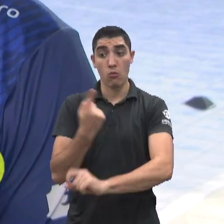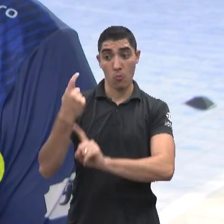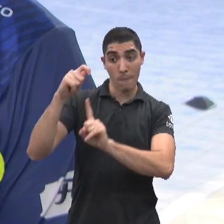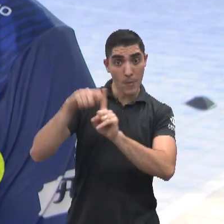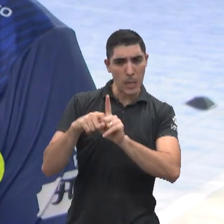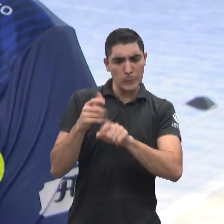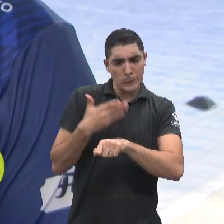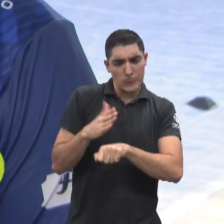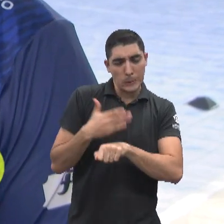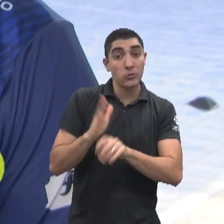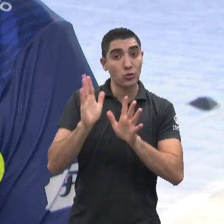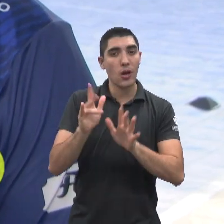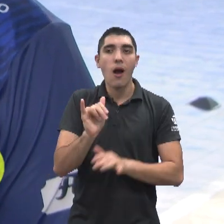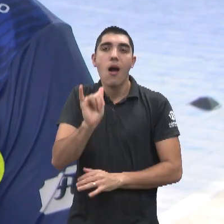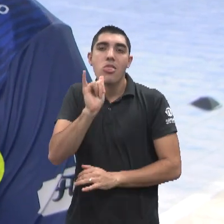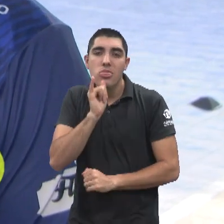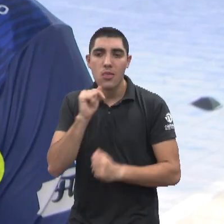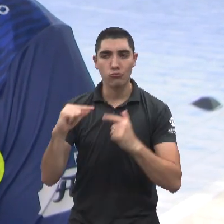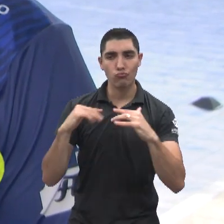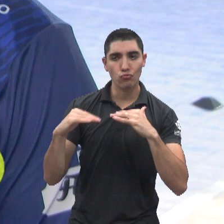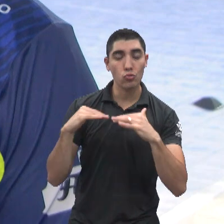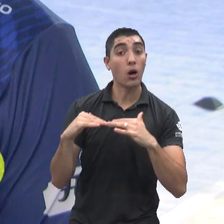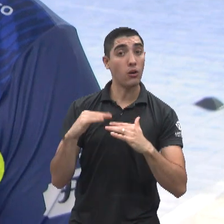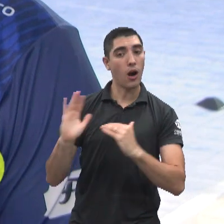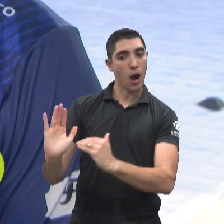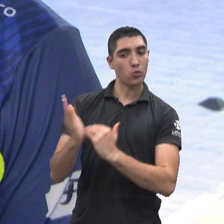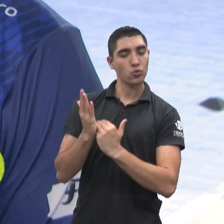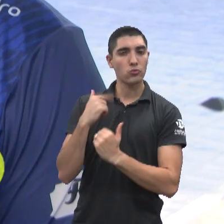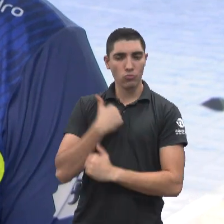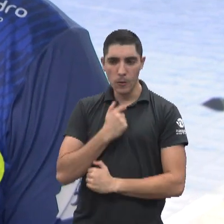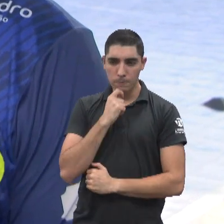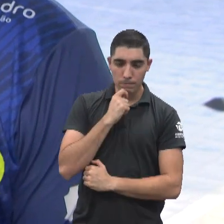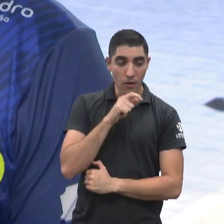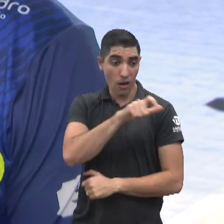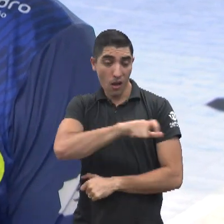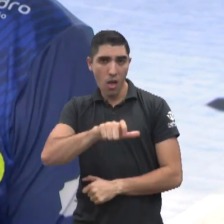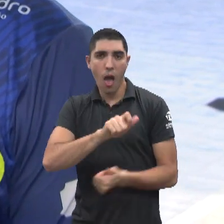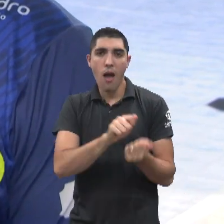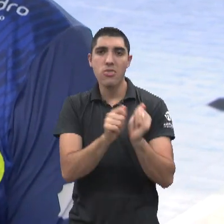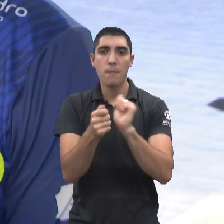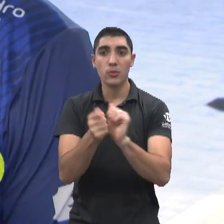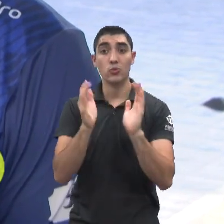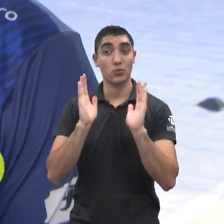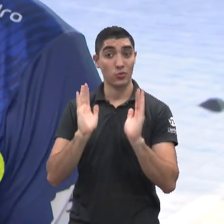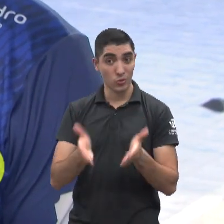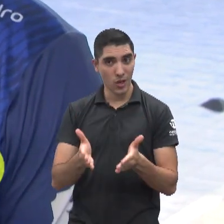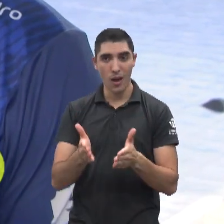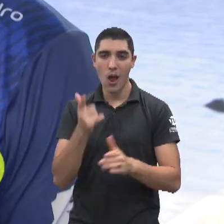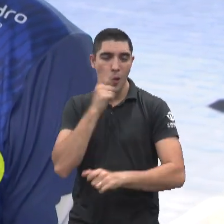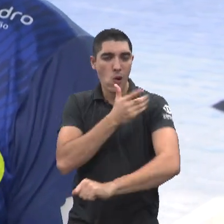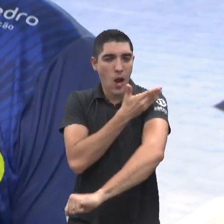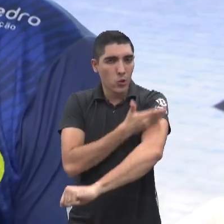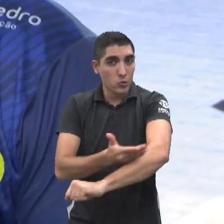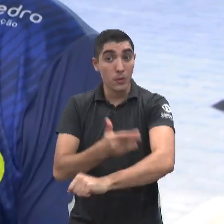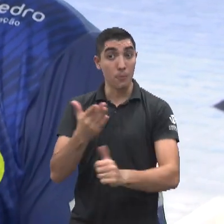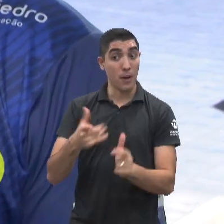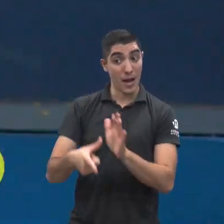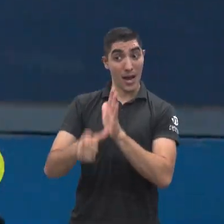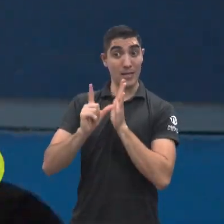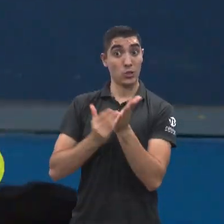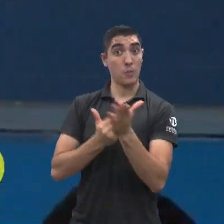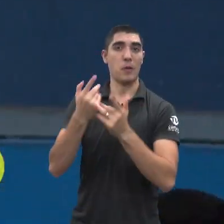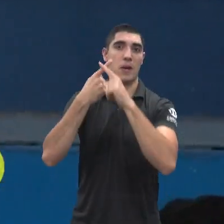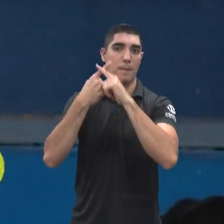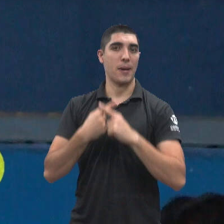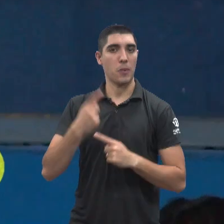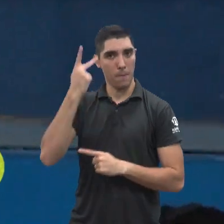gente fez alguns amistosos, que foi importante para eles se adaptarem o quanto antes para os jogos da Liga Nacional e Campeonato Paulista.